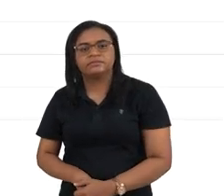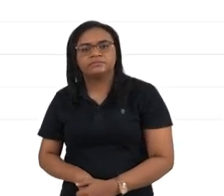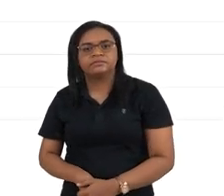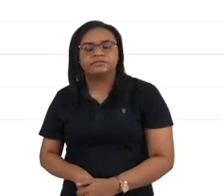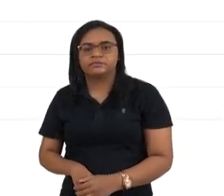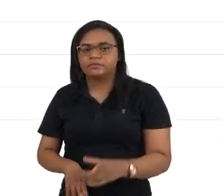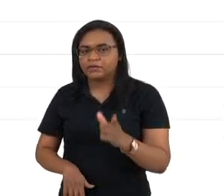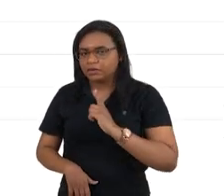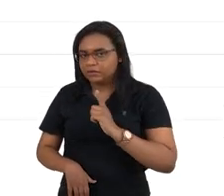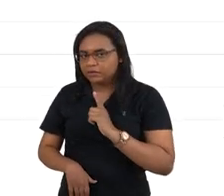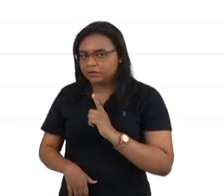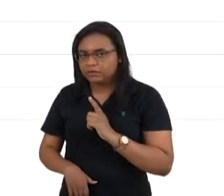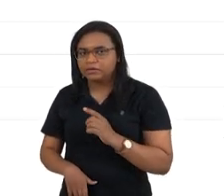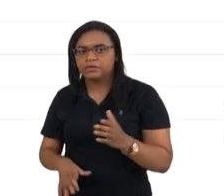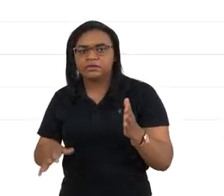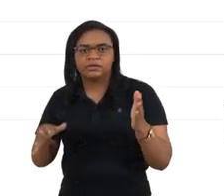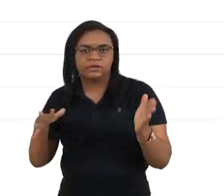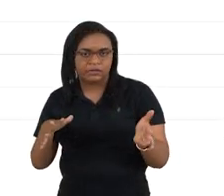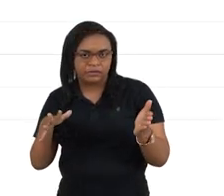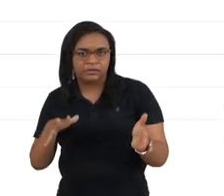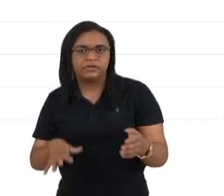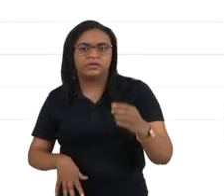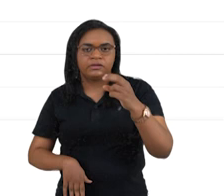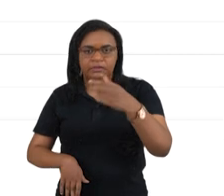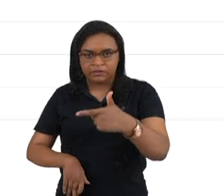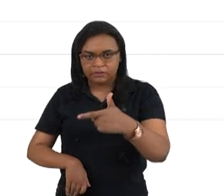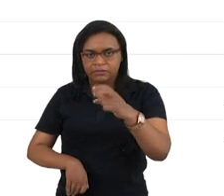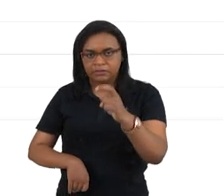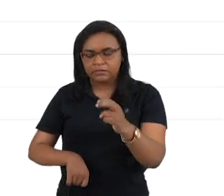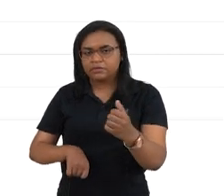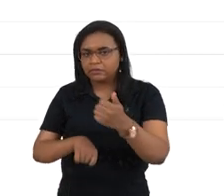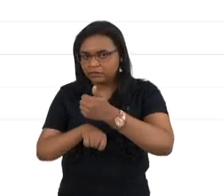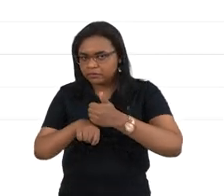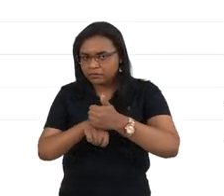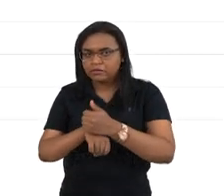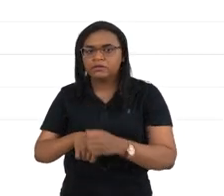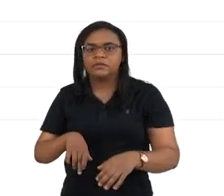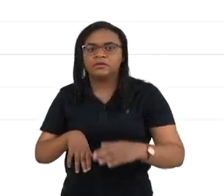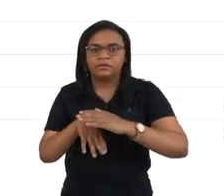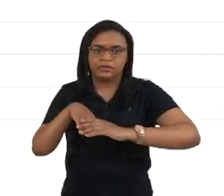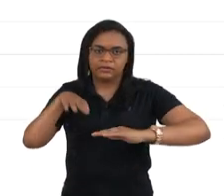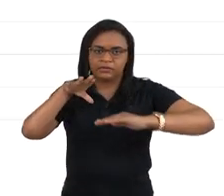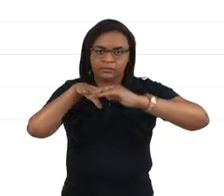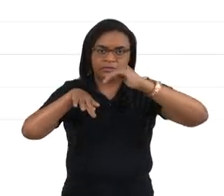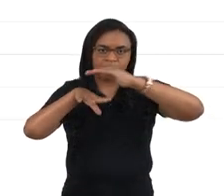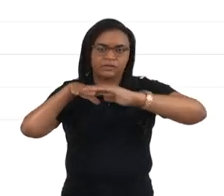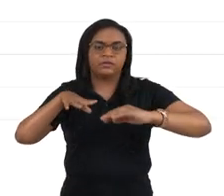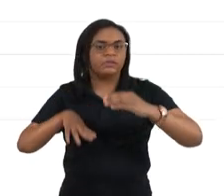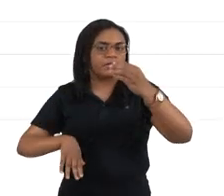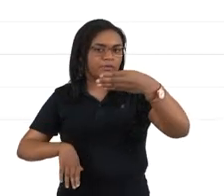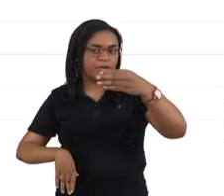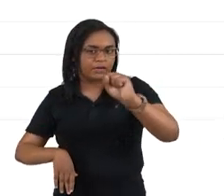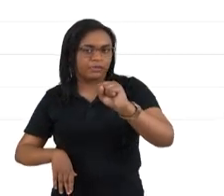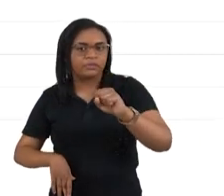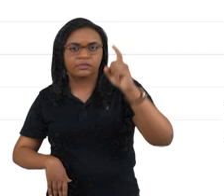Aí a gente tem aqui, ó, 25 operários fazem uma obra em 48 dias. Tá? Se fosse construída